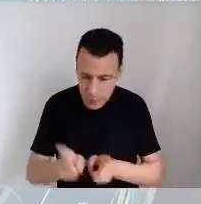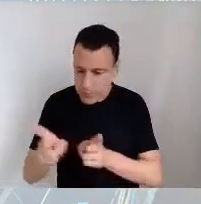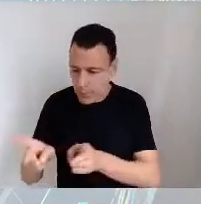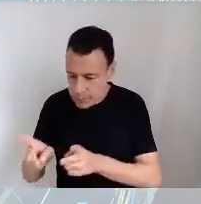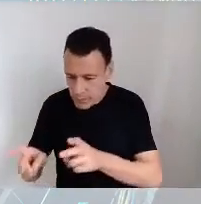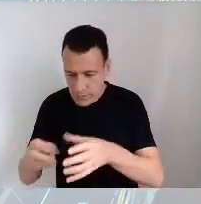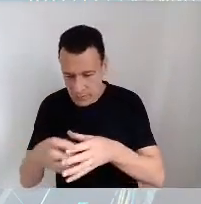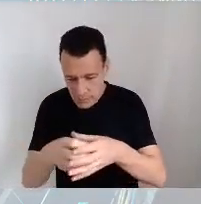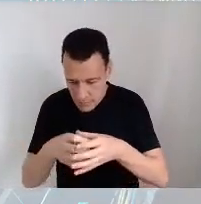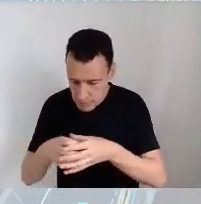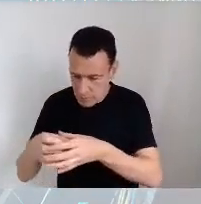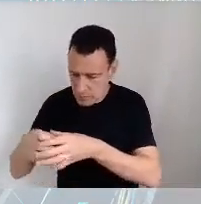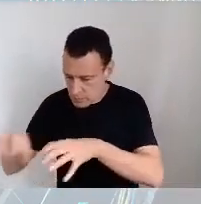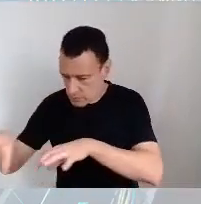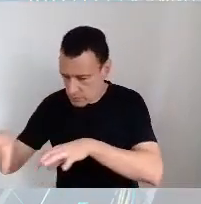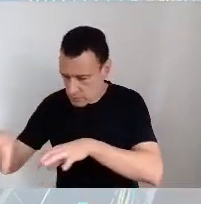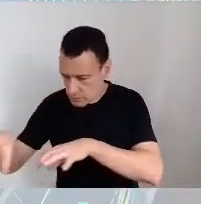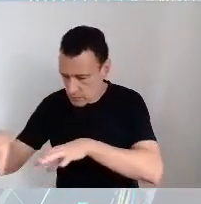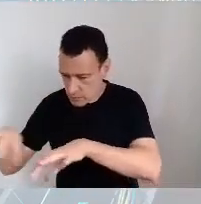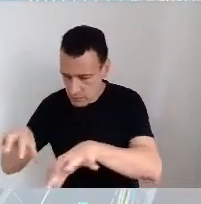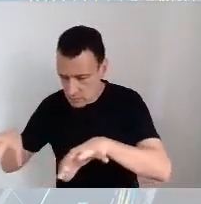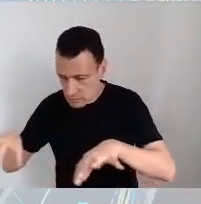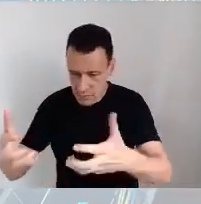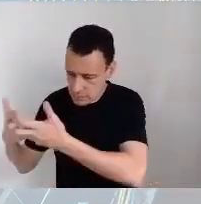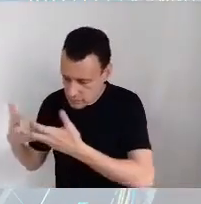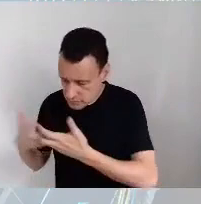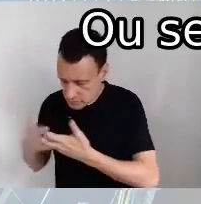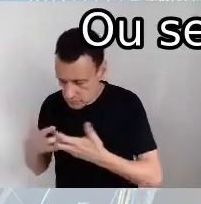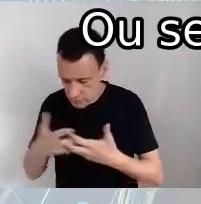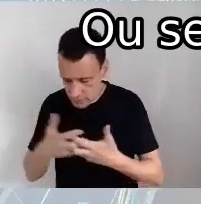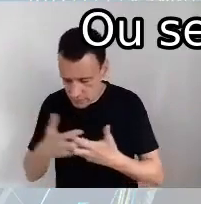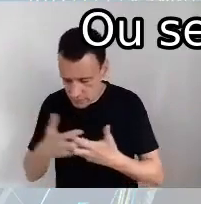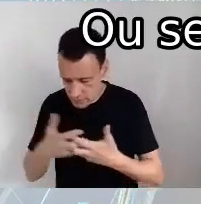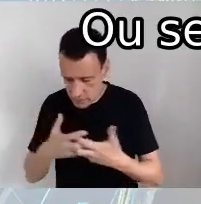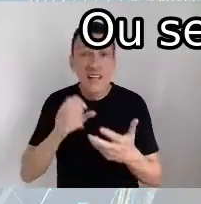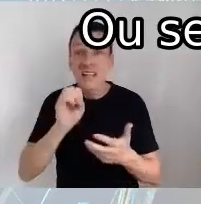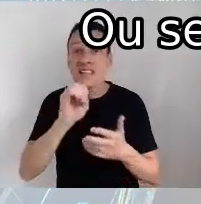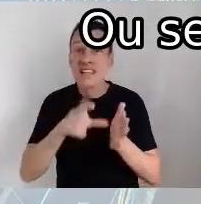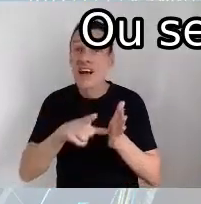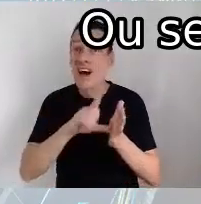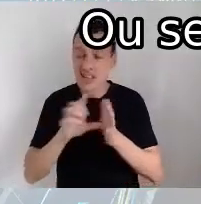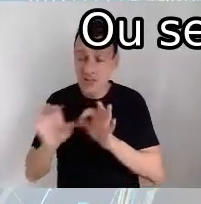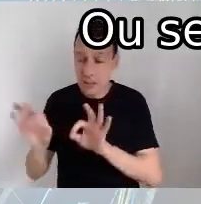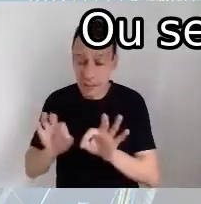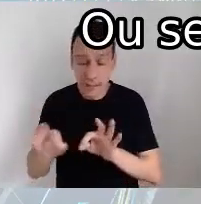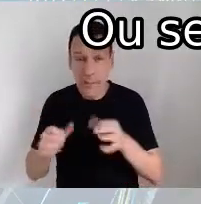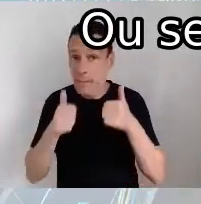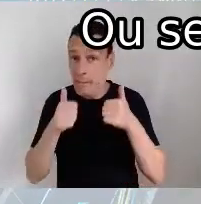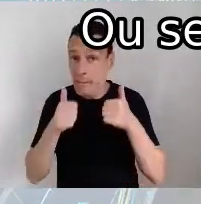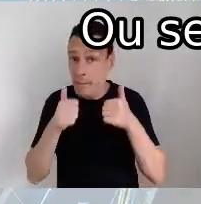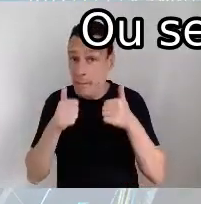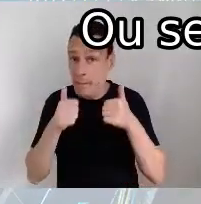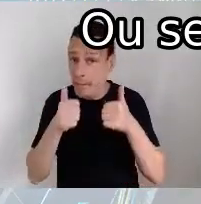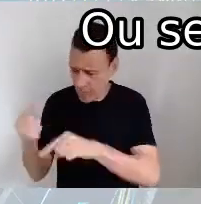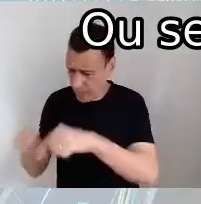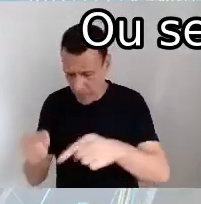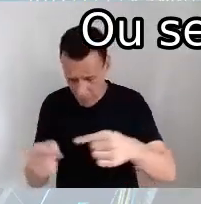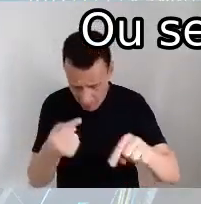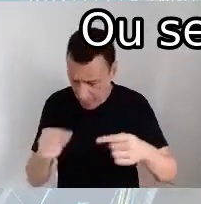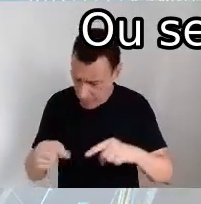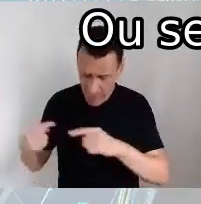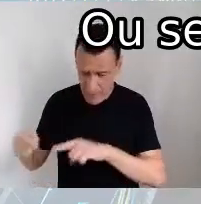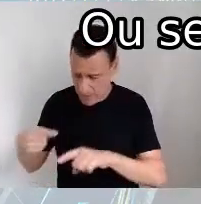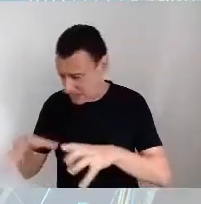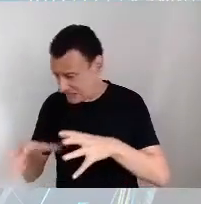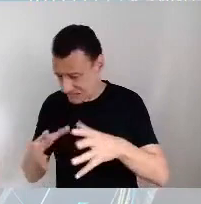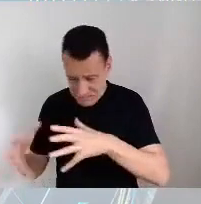complexa quando as interdependências não são bem planejadas Ou seja quando você não planeja como vão vão acontecer as